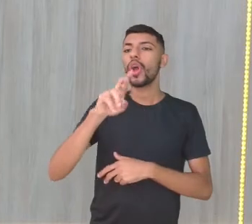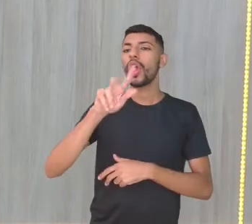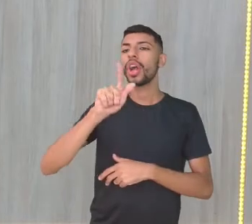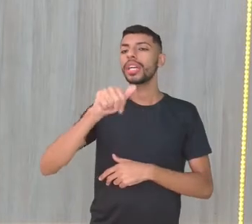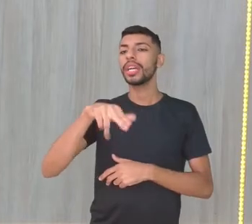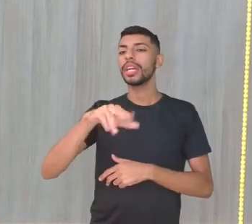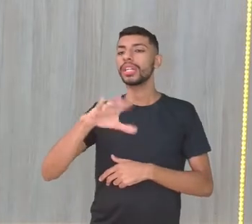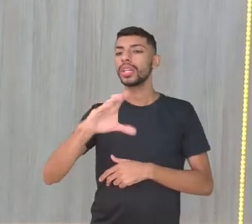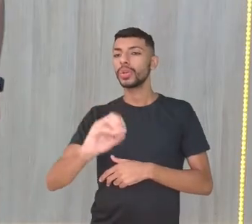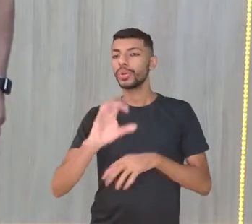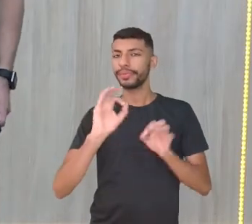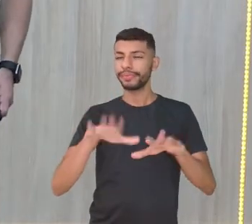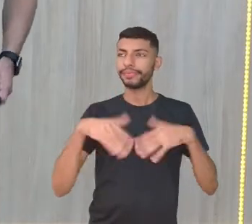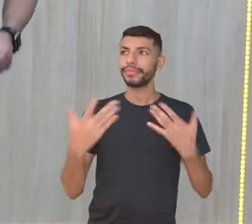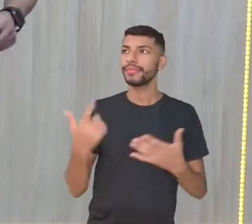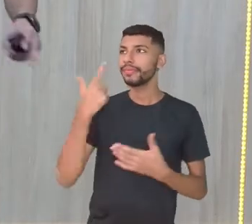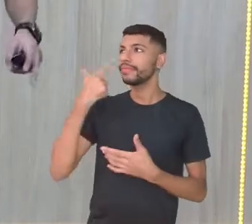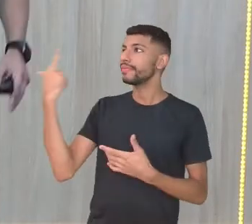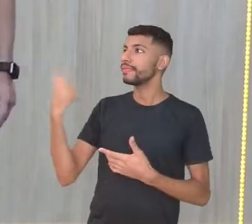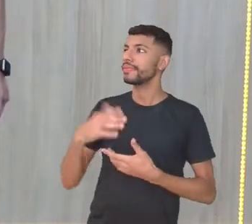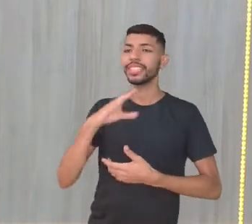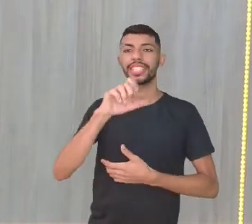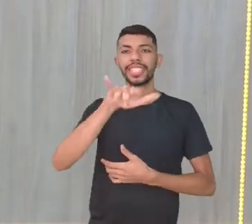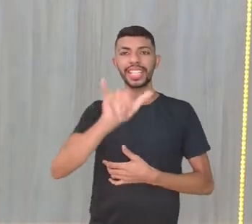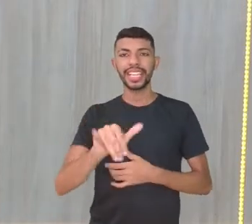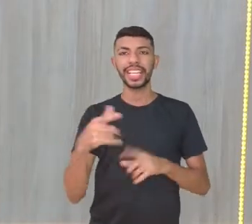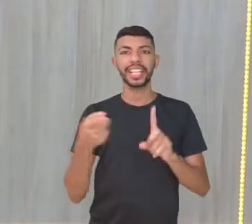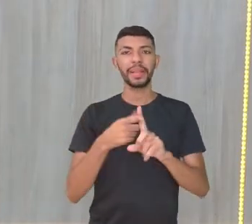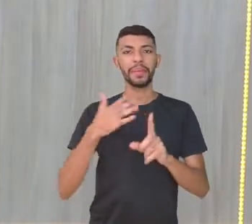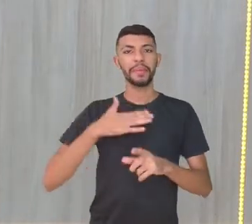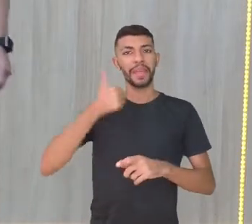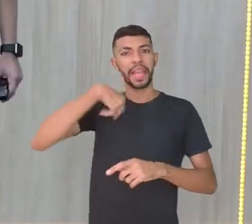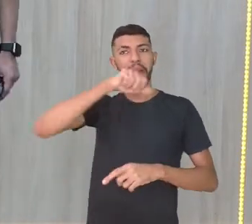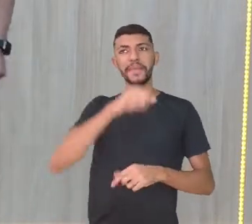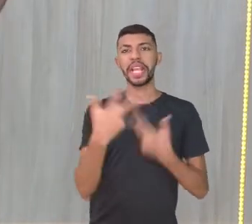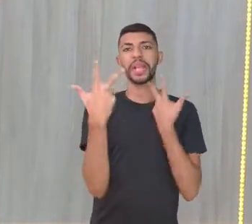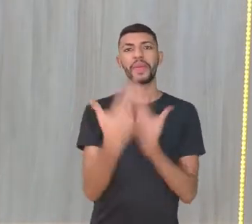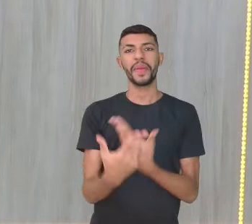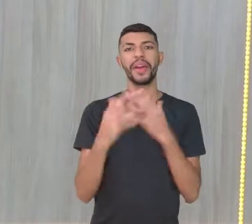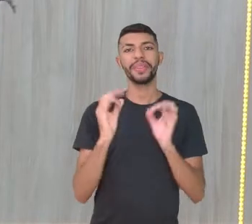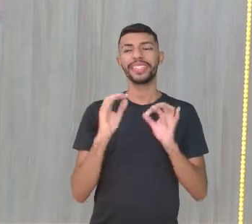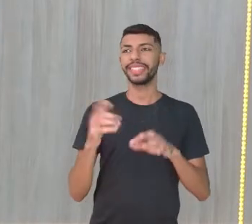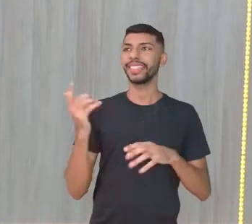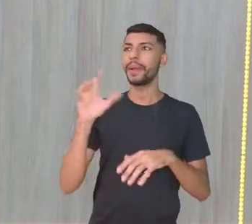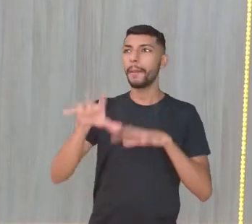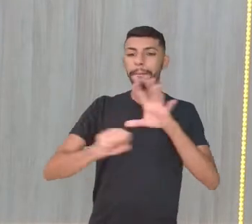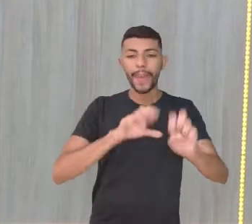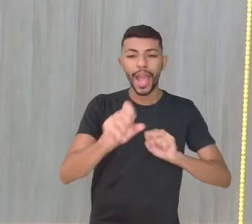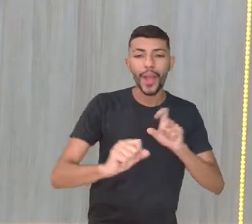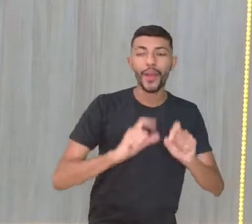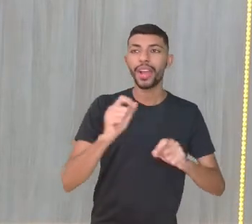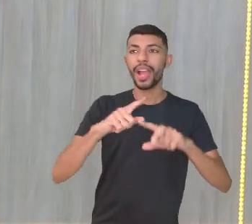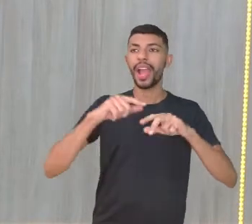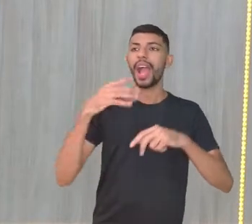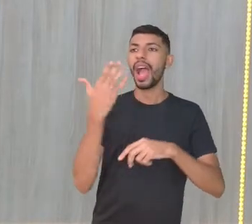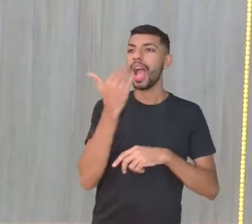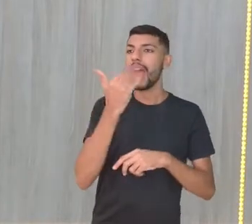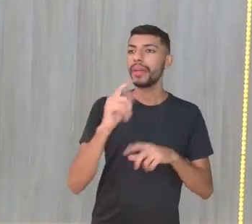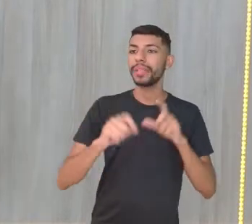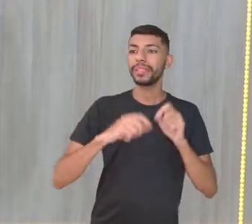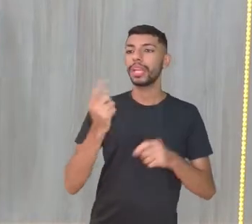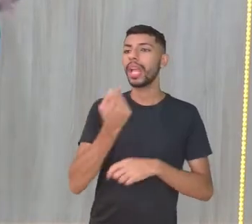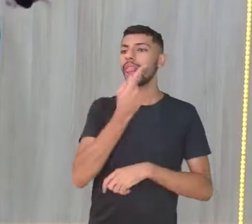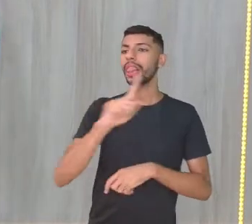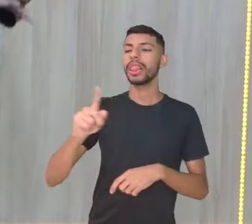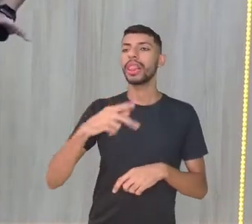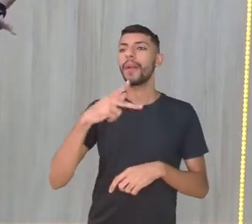massa. Celi e Maninha são iguais nesses aspectos aí, né? Pega os alimentos, principalmente aí os não perecíveis, né?